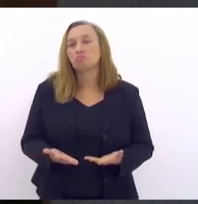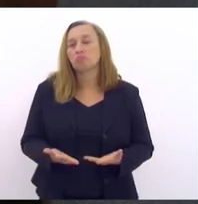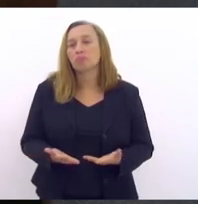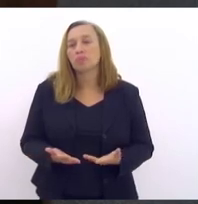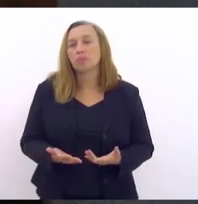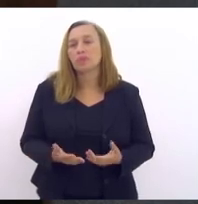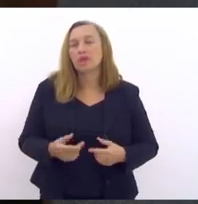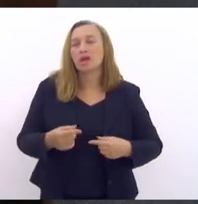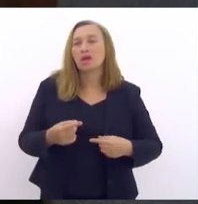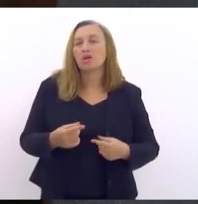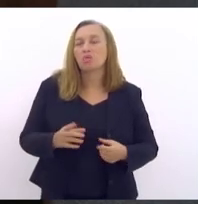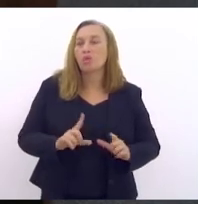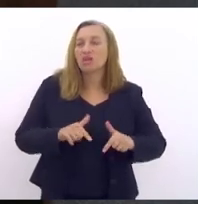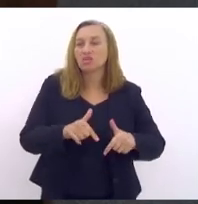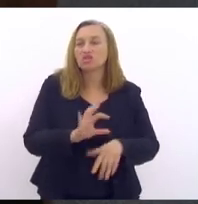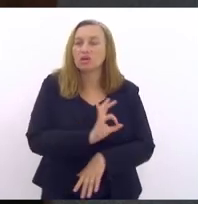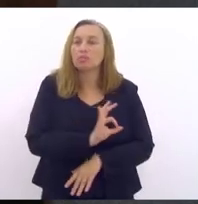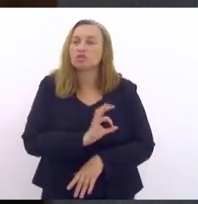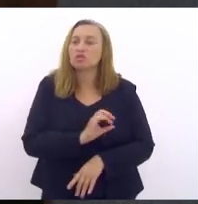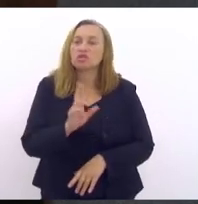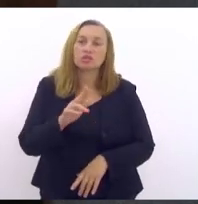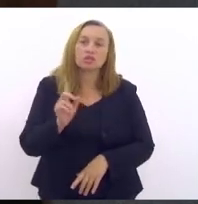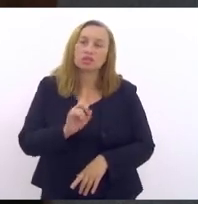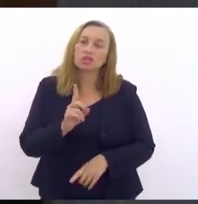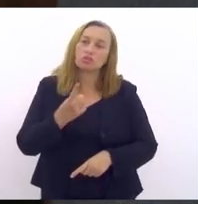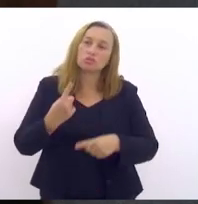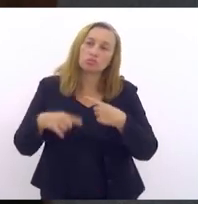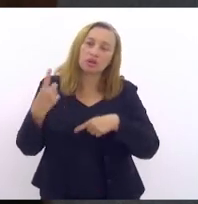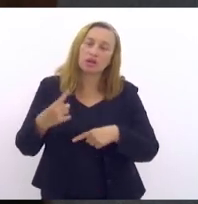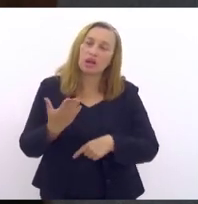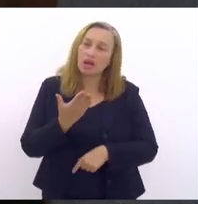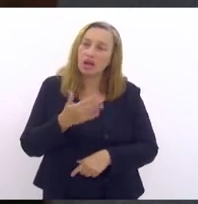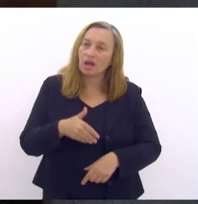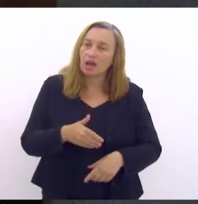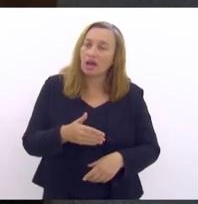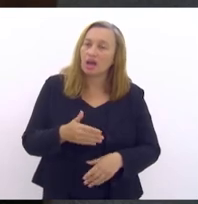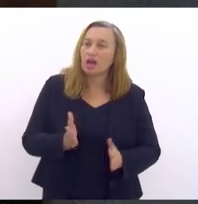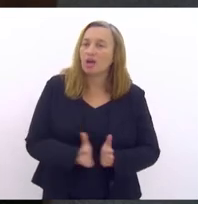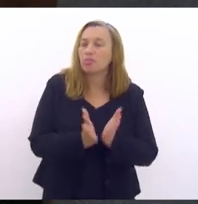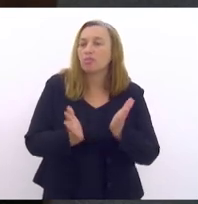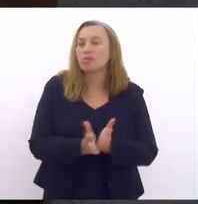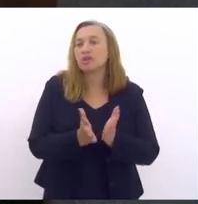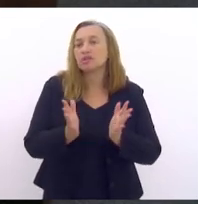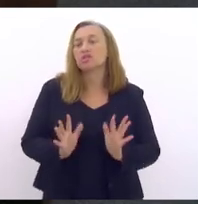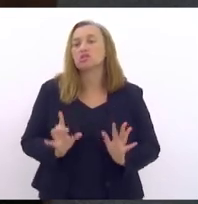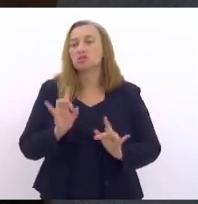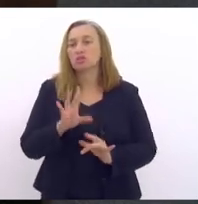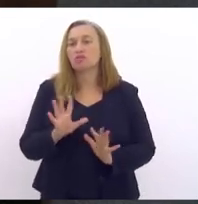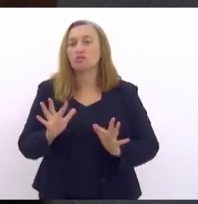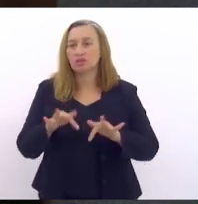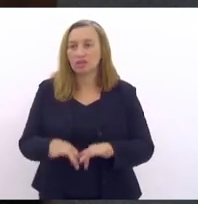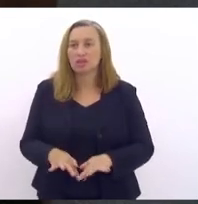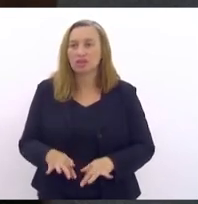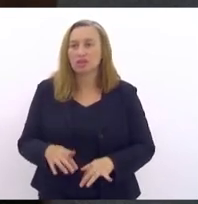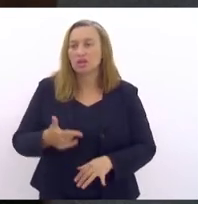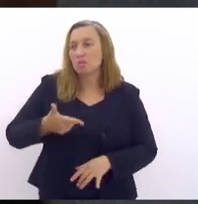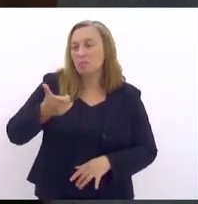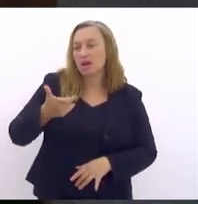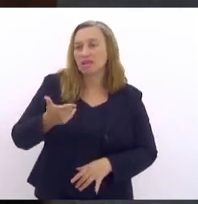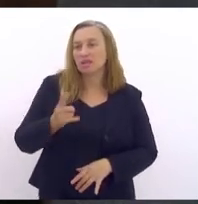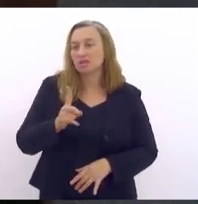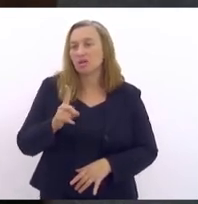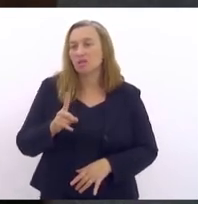tático da polícia, não superará as misérias. Então, presidente, eu quero só concluir aqui falando que bala não mata